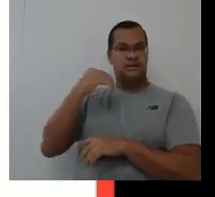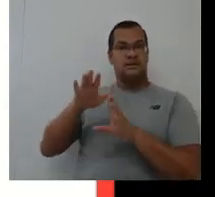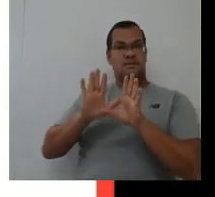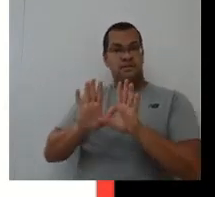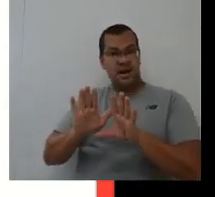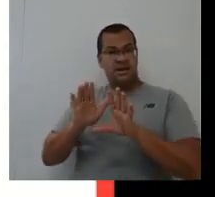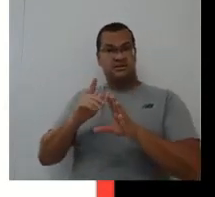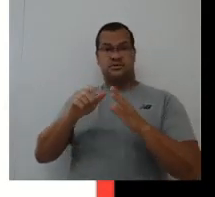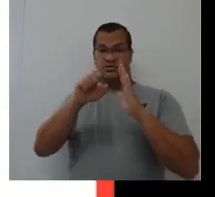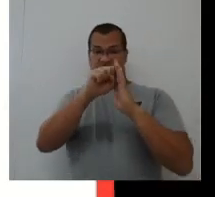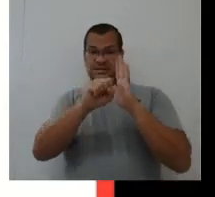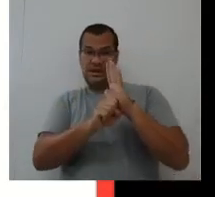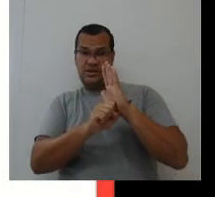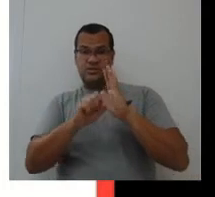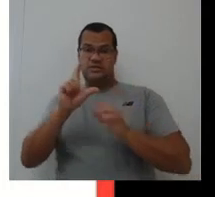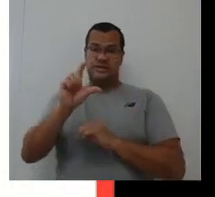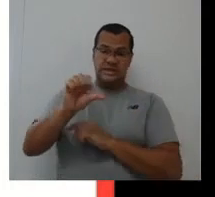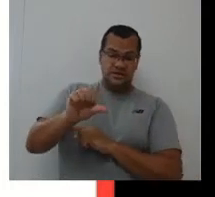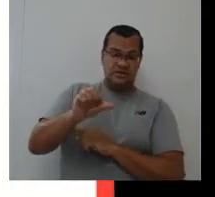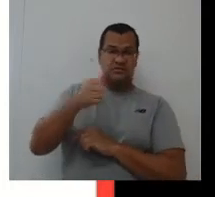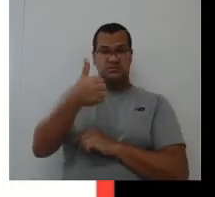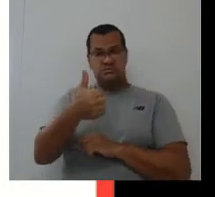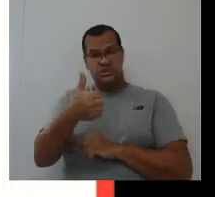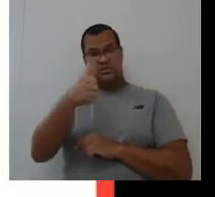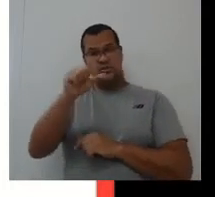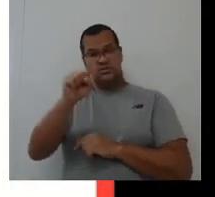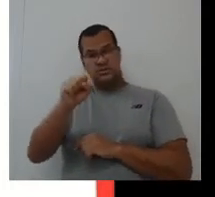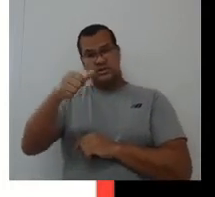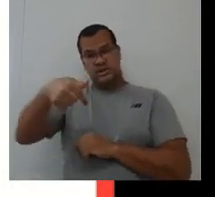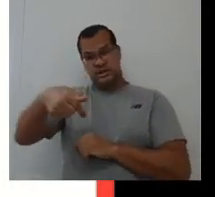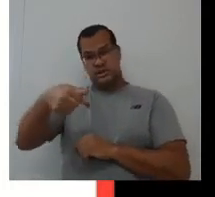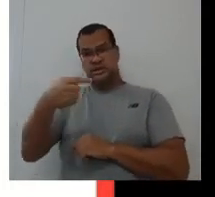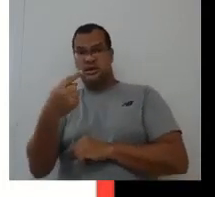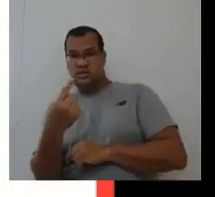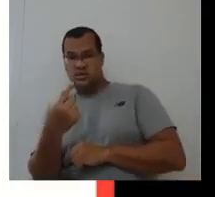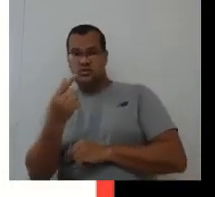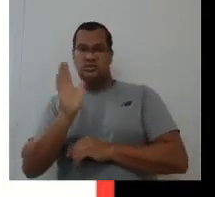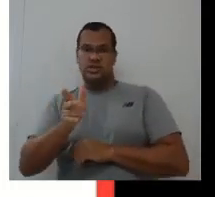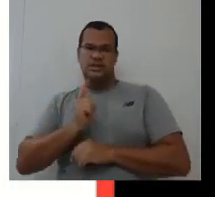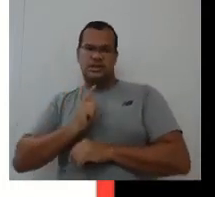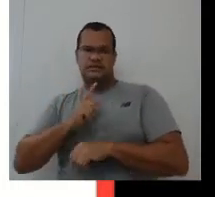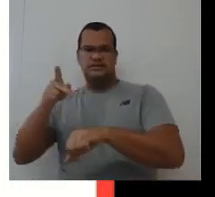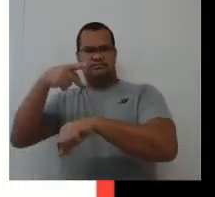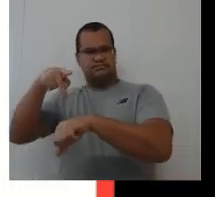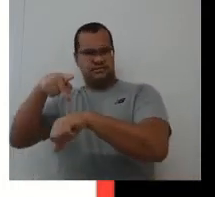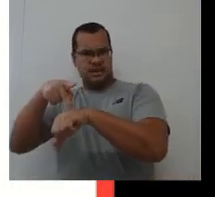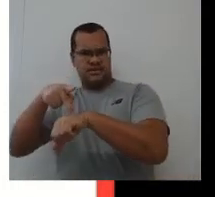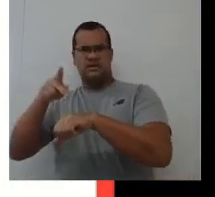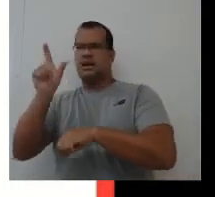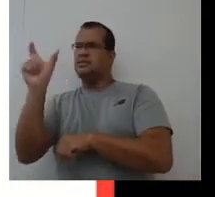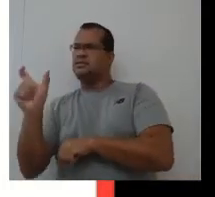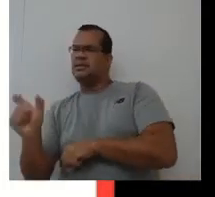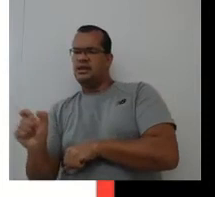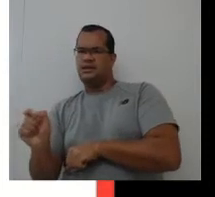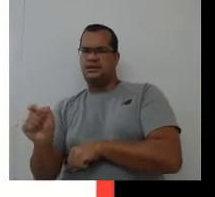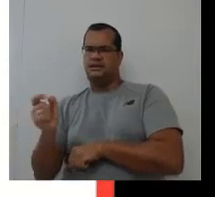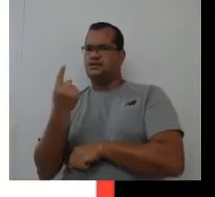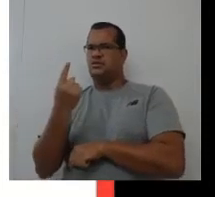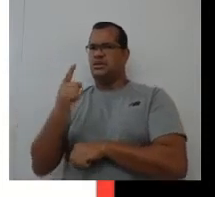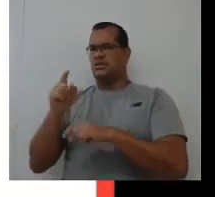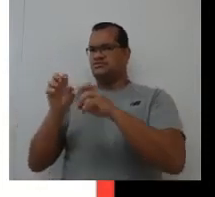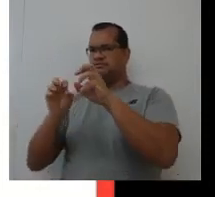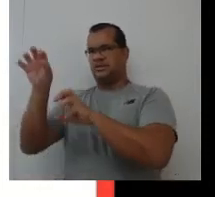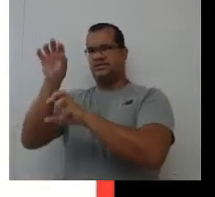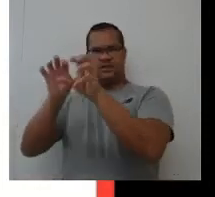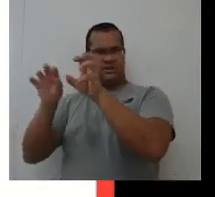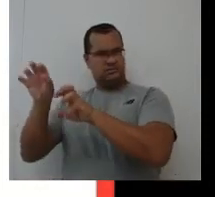mas no final do século XIX, em 1871, nós temos o processo de unificação da Itália, que não era um único país como